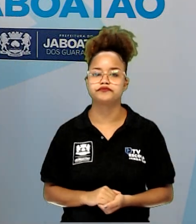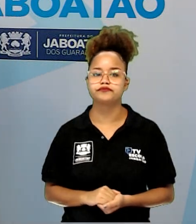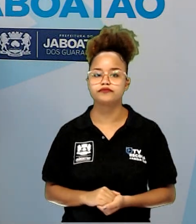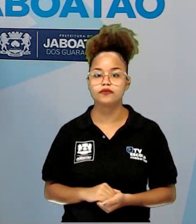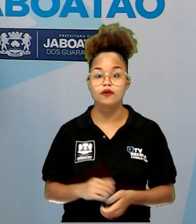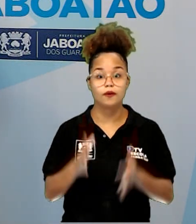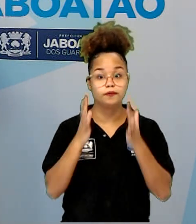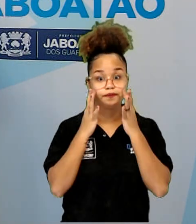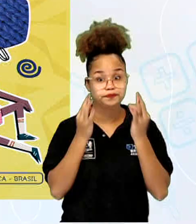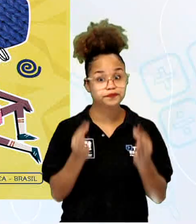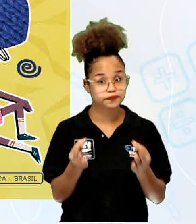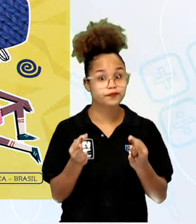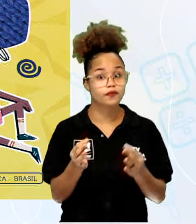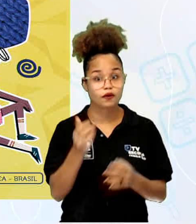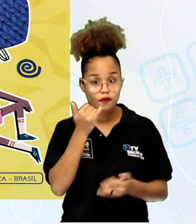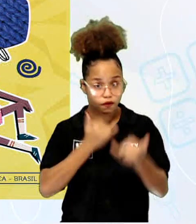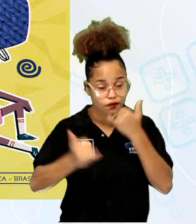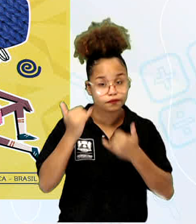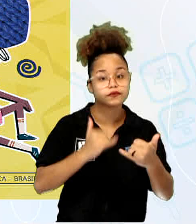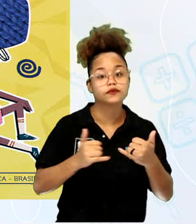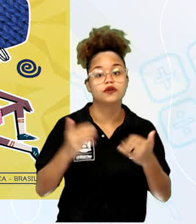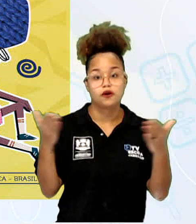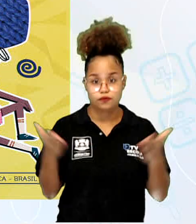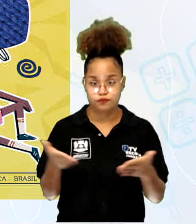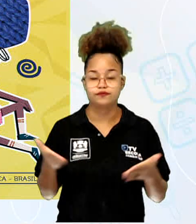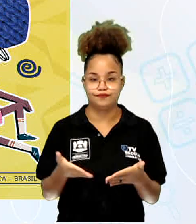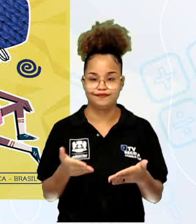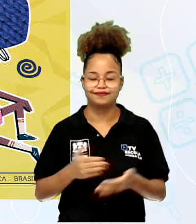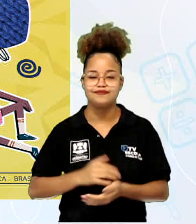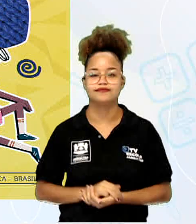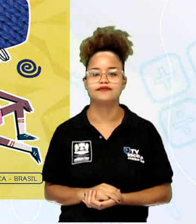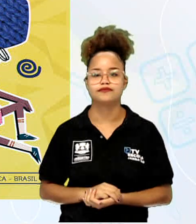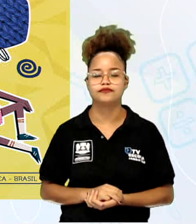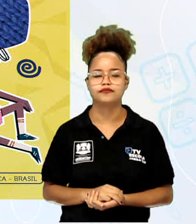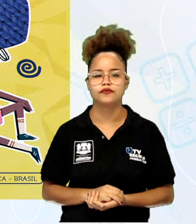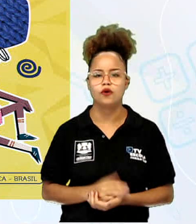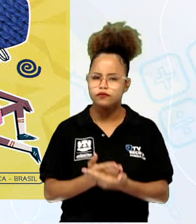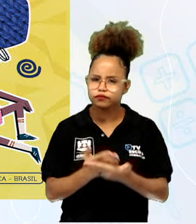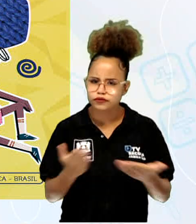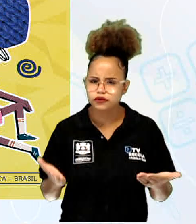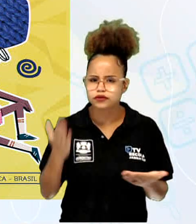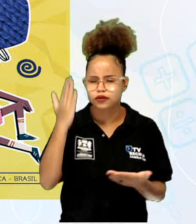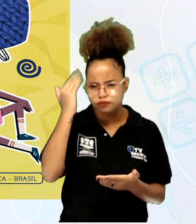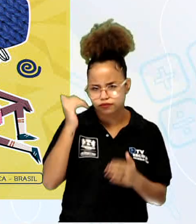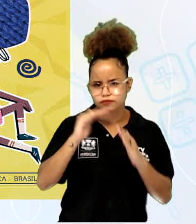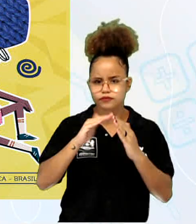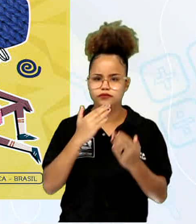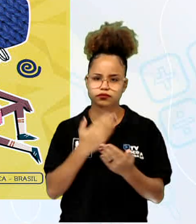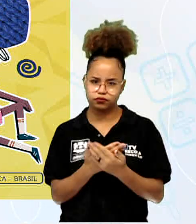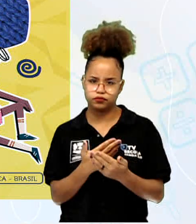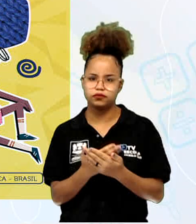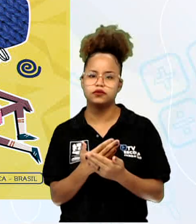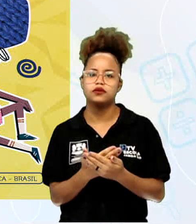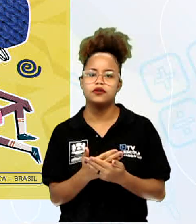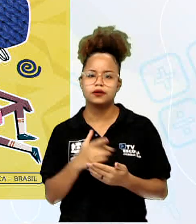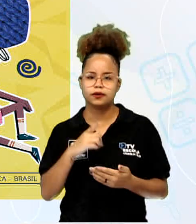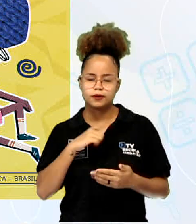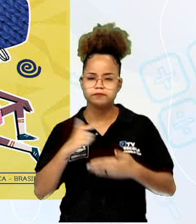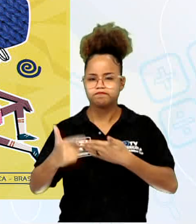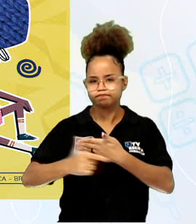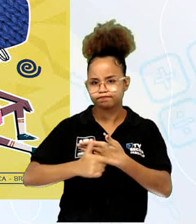Presta bem atenção a essa informação que eu vou dar para vocês aqui agora. Vocês sabiam que a escola ela tem